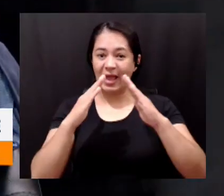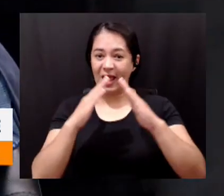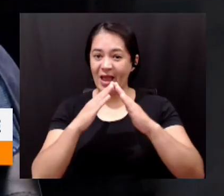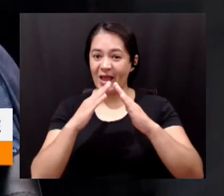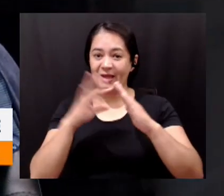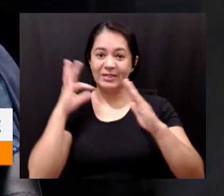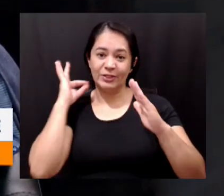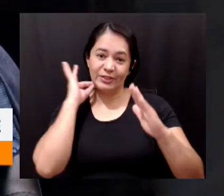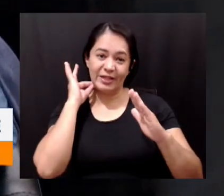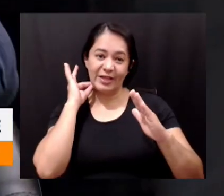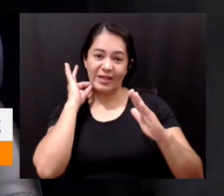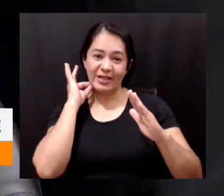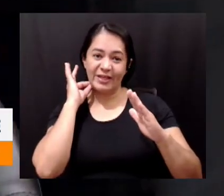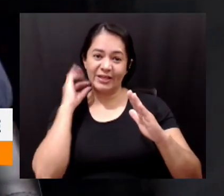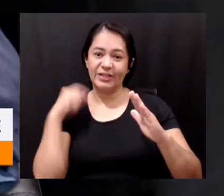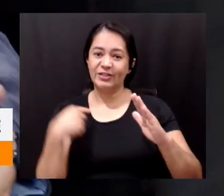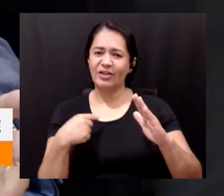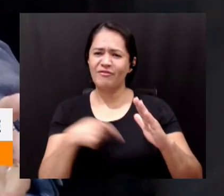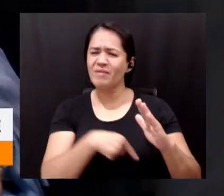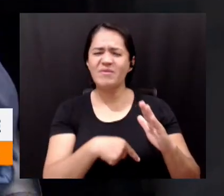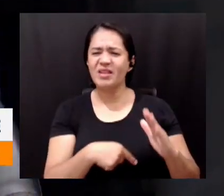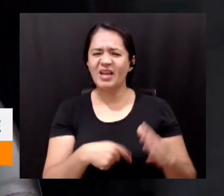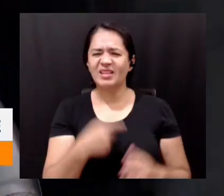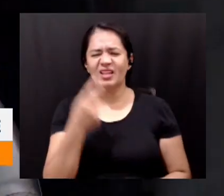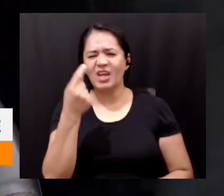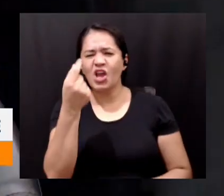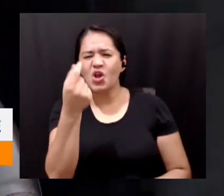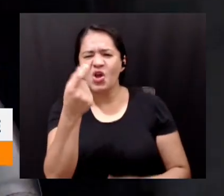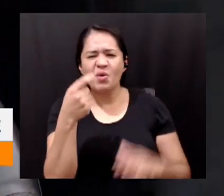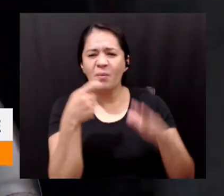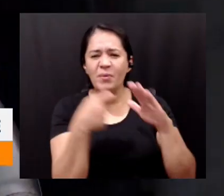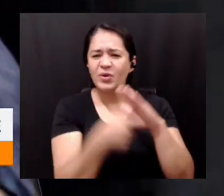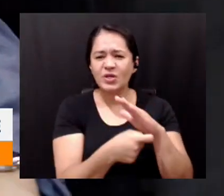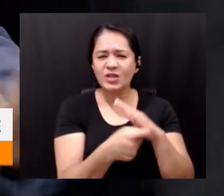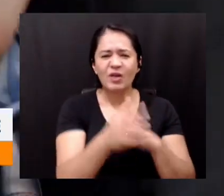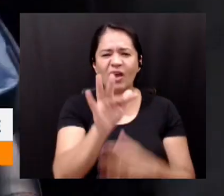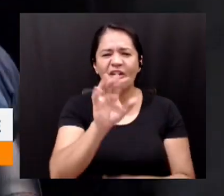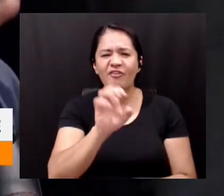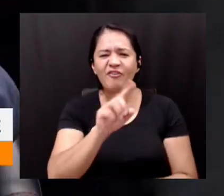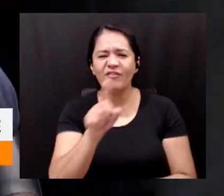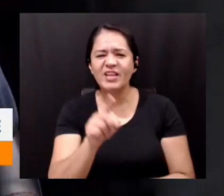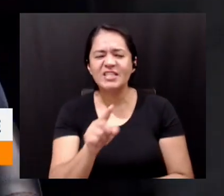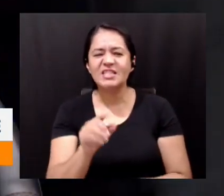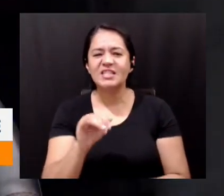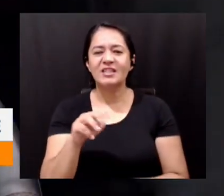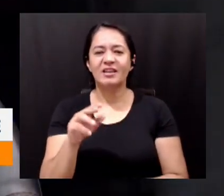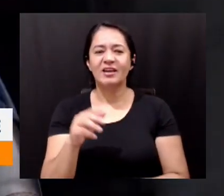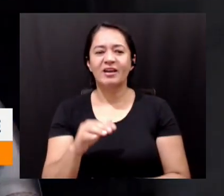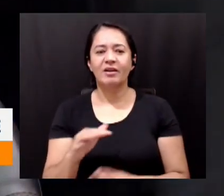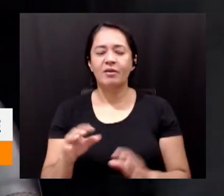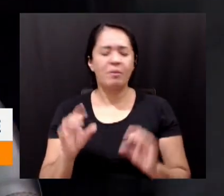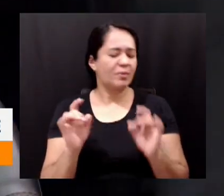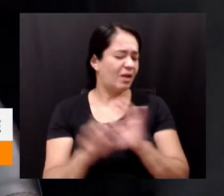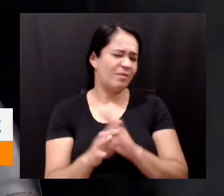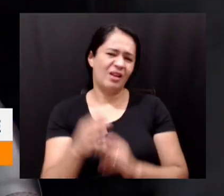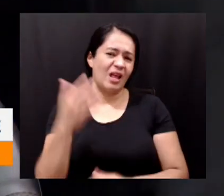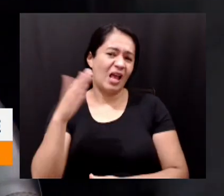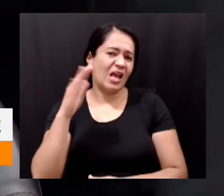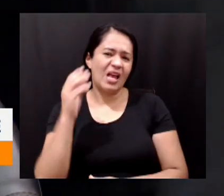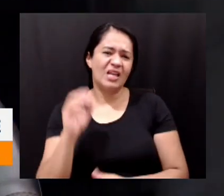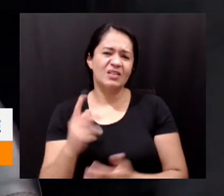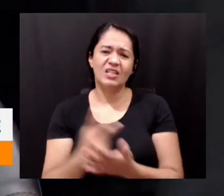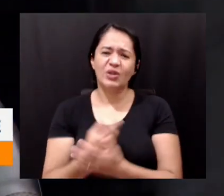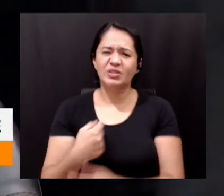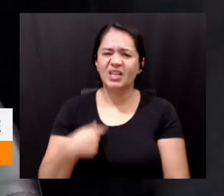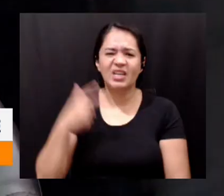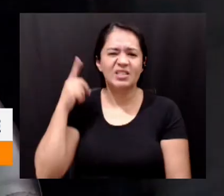percepção de fazer uma fezinha, né. Sim, vou fazer uma fezinha, né, vou lá, faço uma fezinha e pronto, vamos ver, quem sabe. Que é uma vez, duas vezes por semana, né. Você